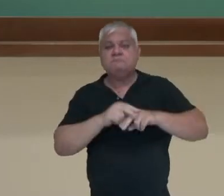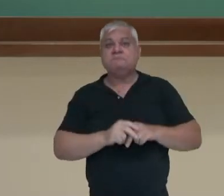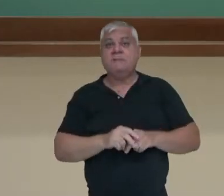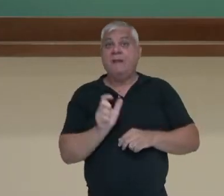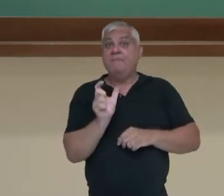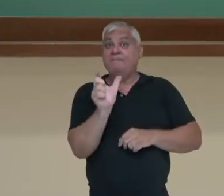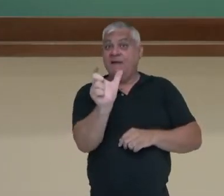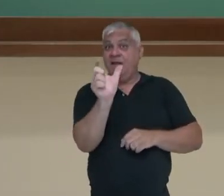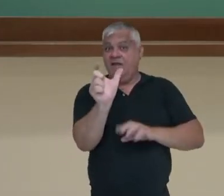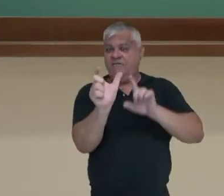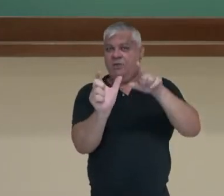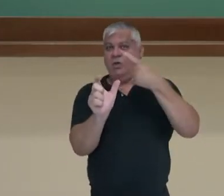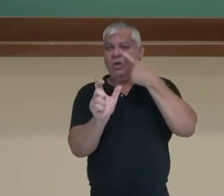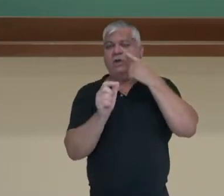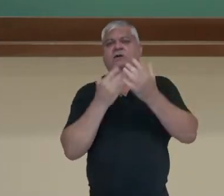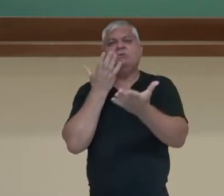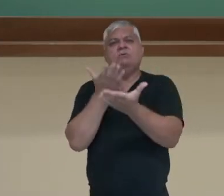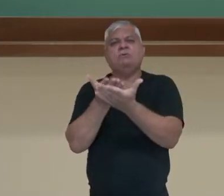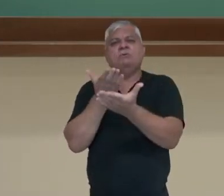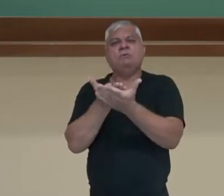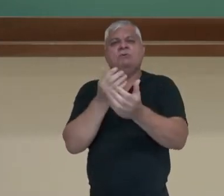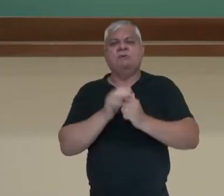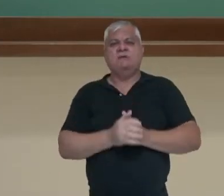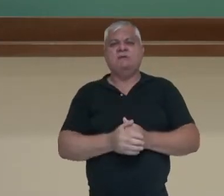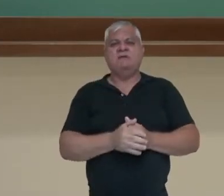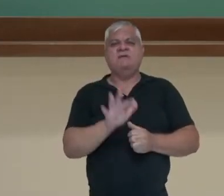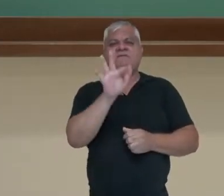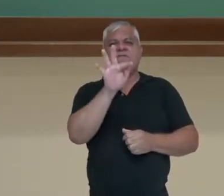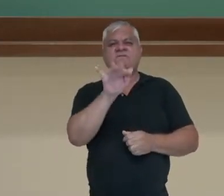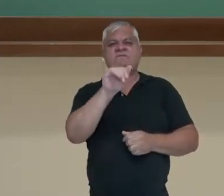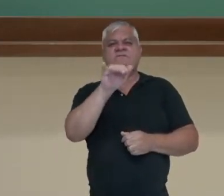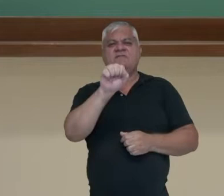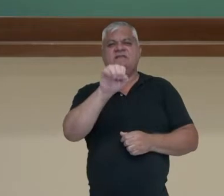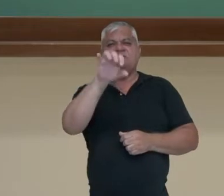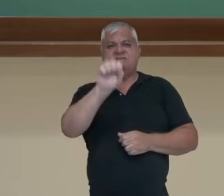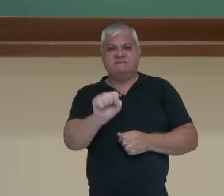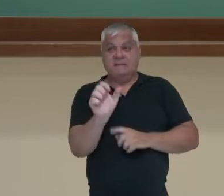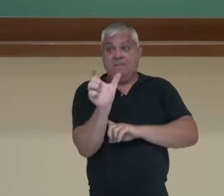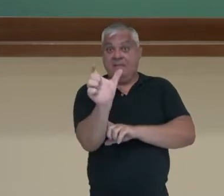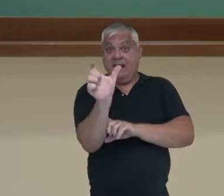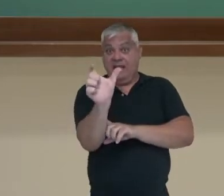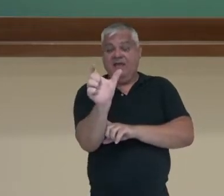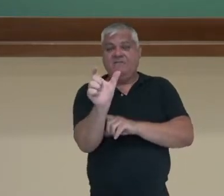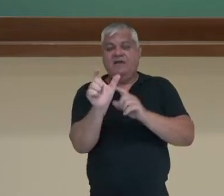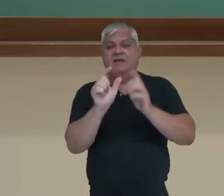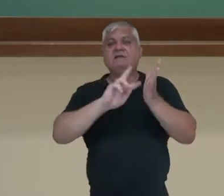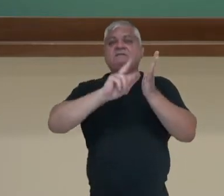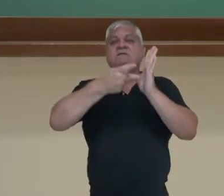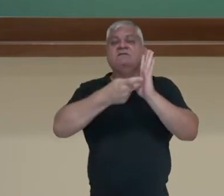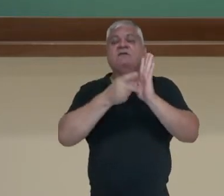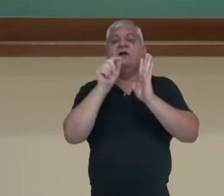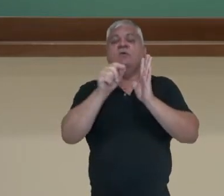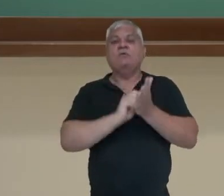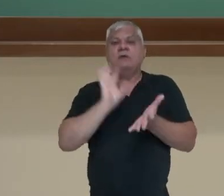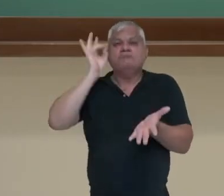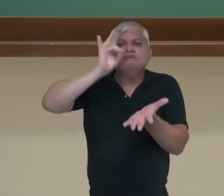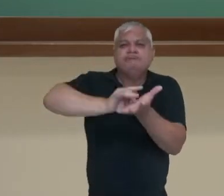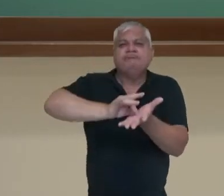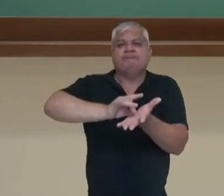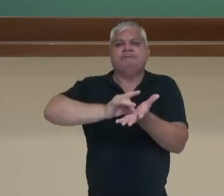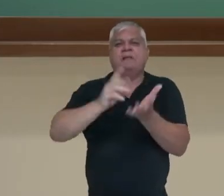grega aí para você, hein? Eles estudavam a physis. Physis é uma palavra que significa o físico,